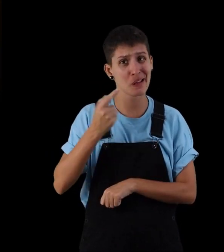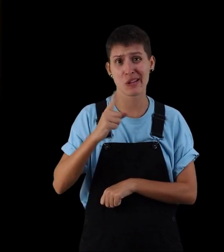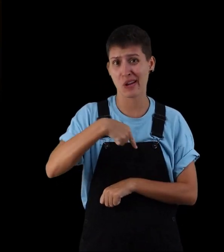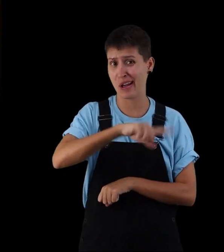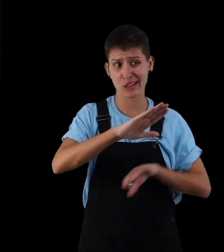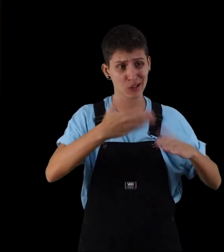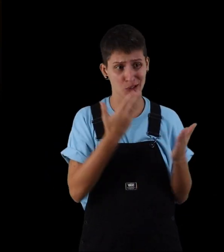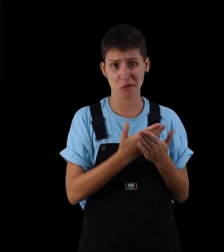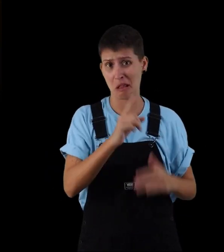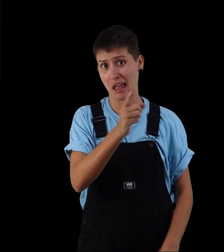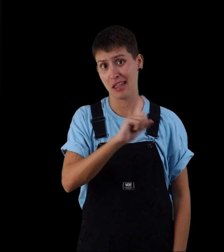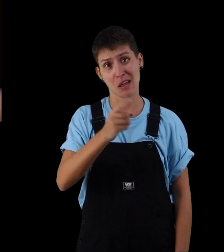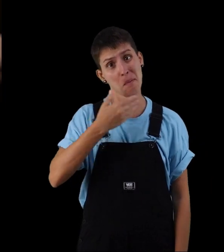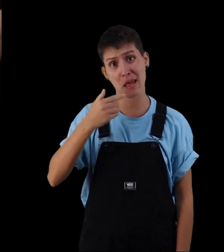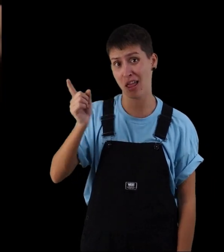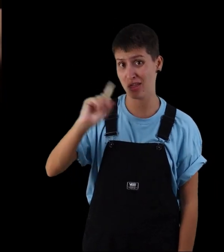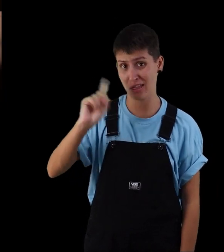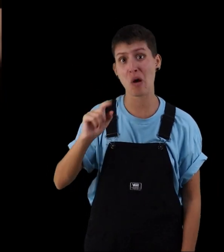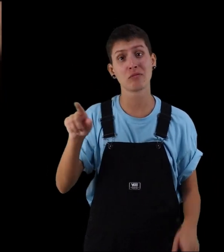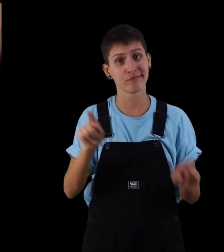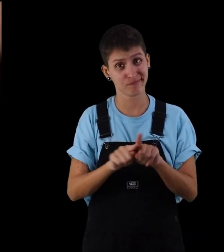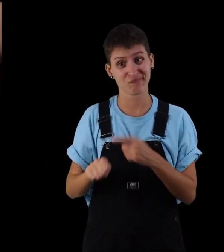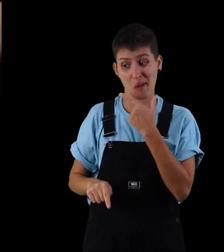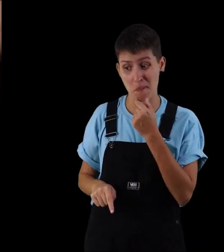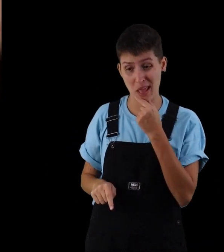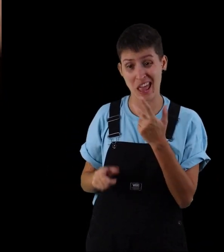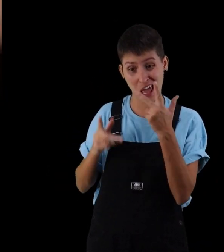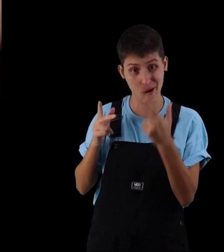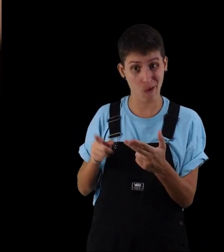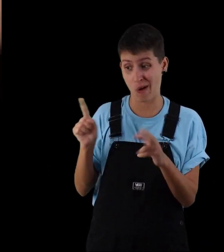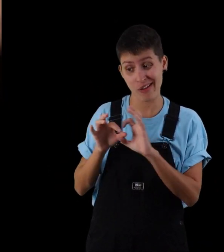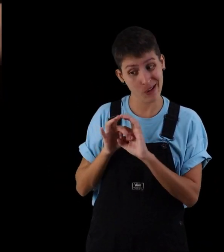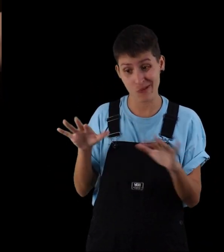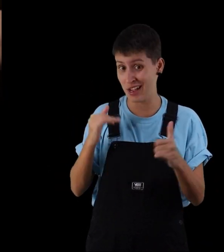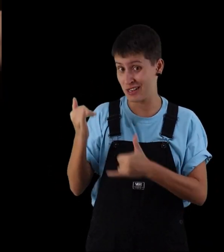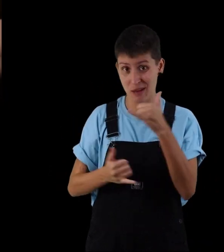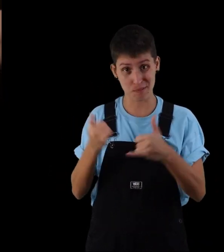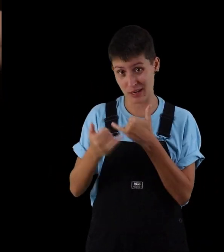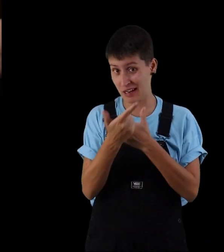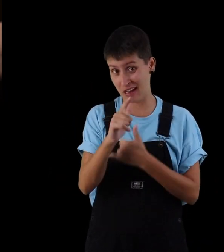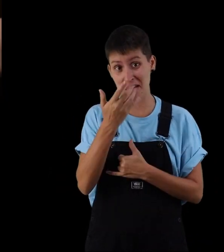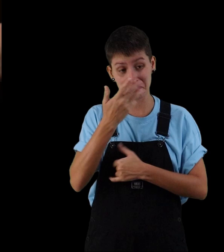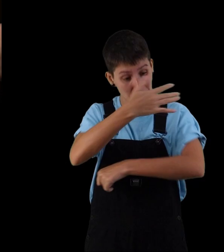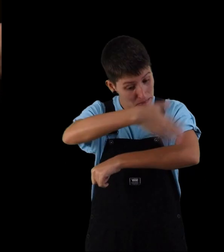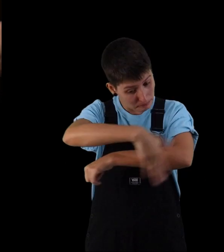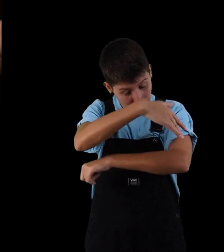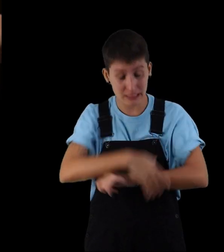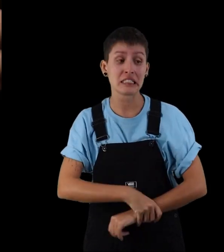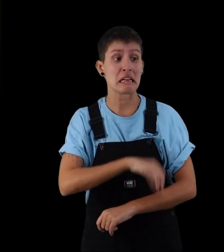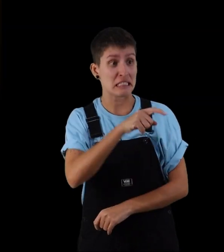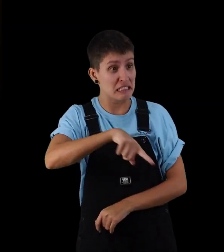não mandar a tua menina pra escola, comadre. E o menino Edino não deixa brincar com as crianças na